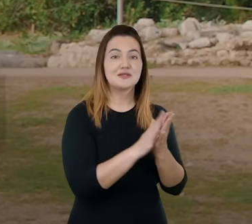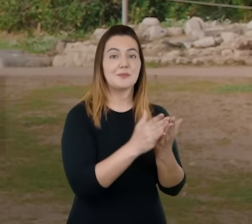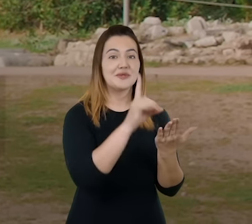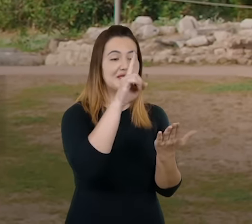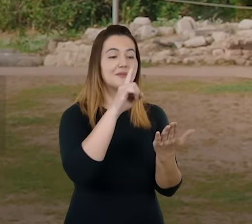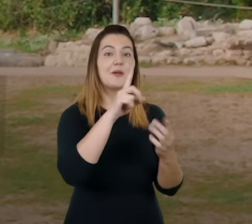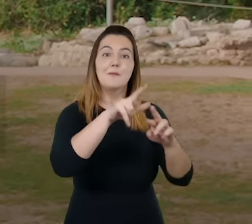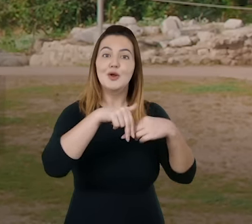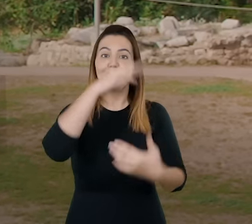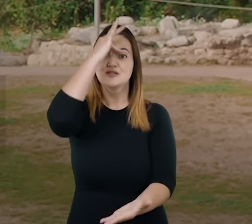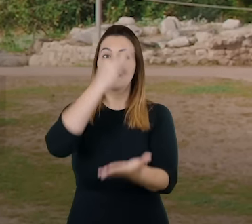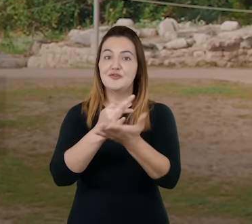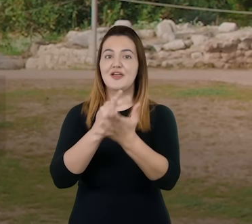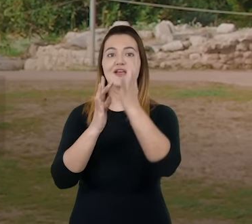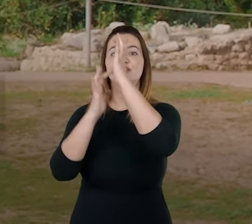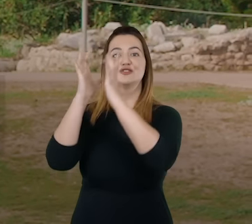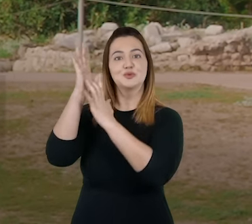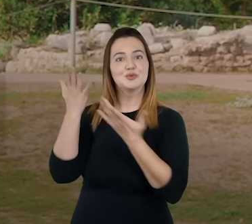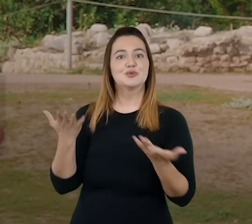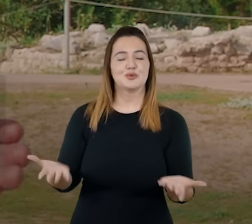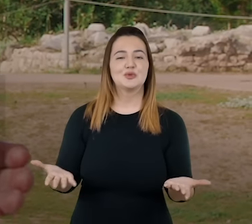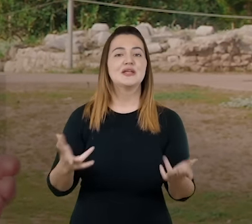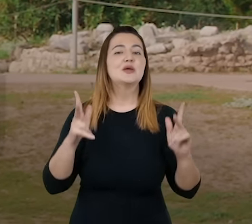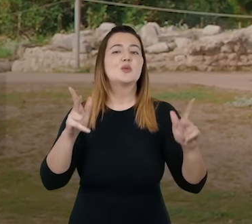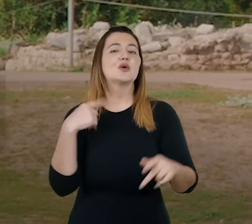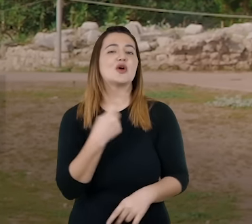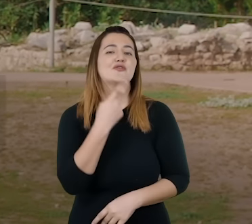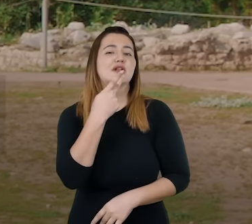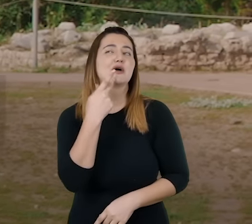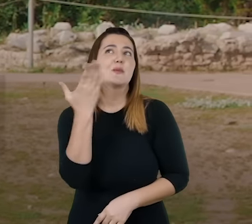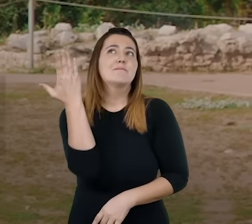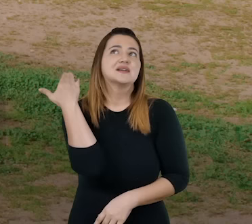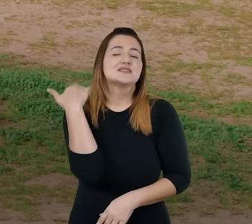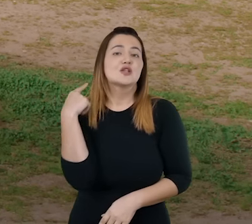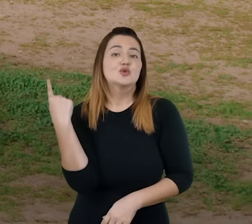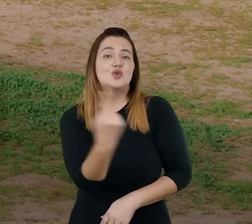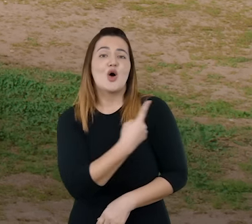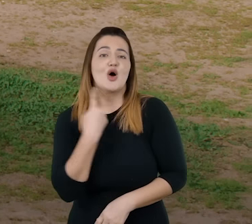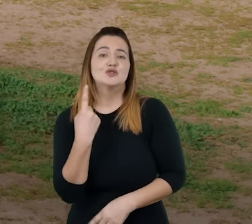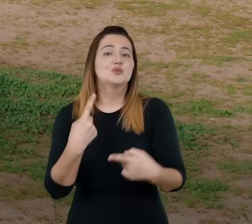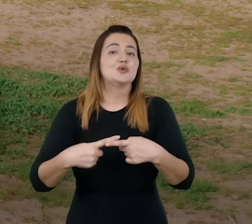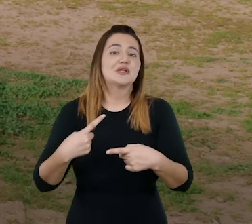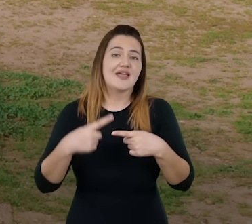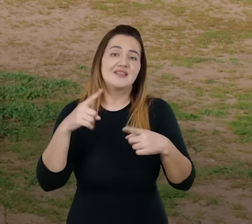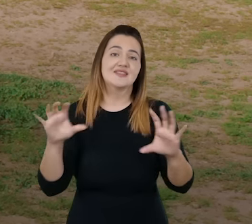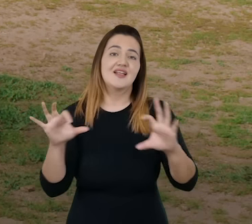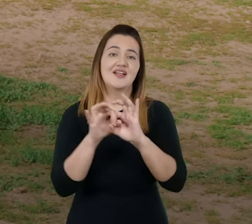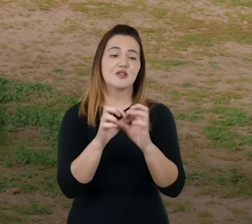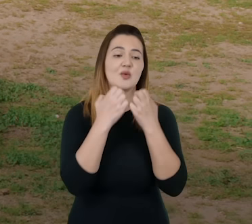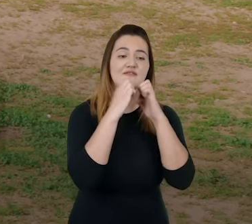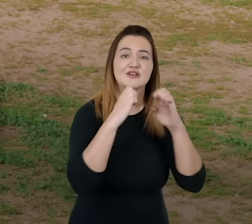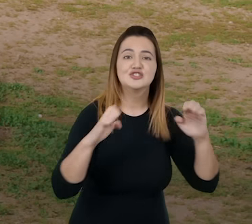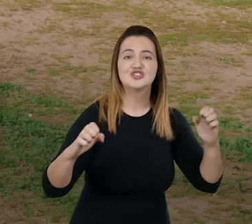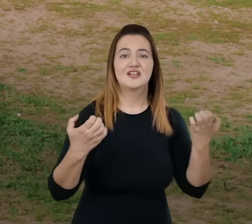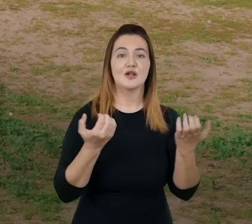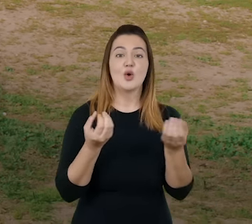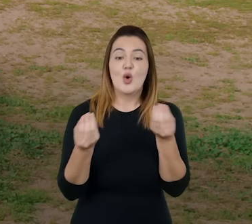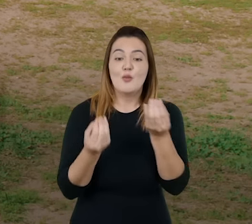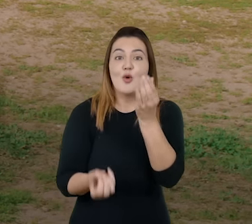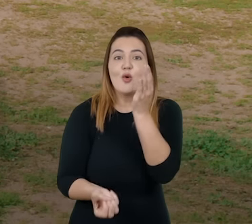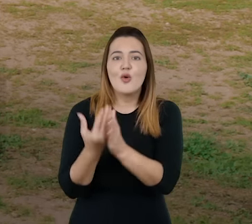fé em Jesus, que é como se estivéssemos falando do nosso próprio passado, porque é o passado do Evangelho, é onde tudo